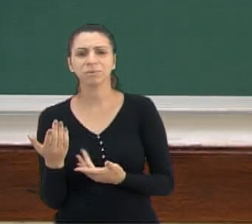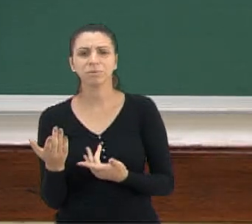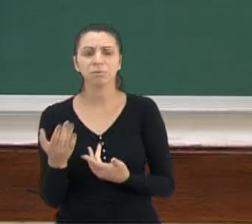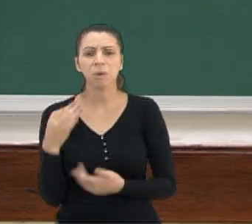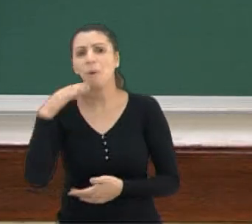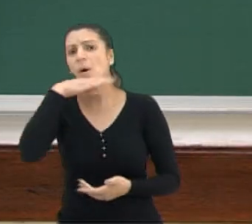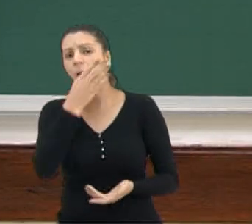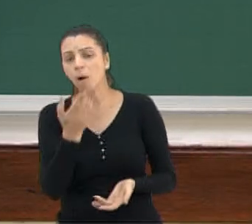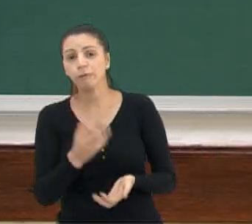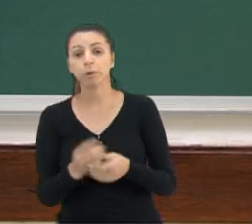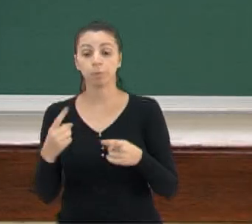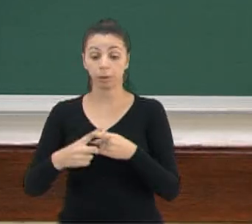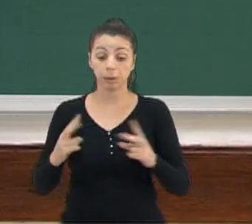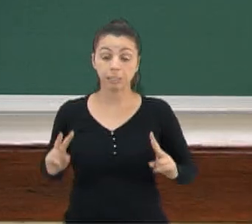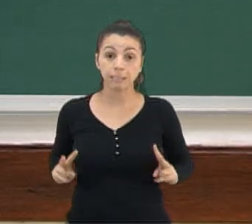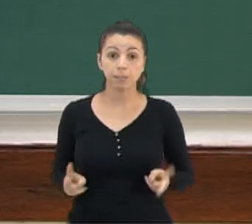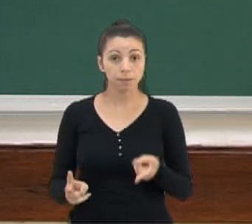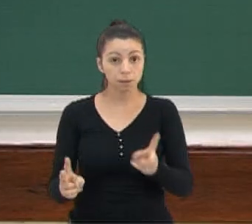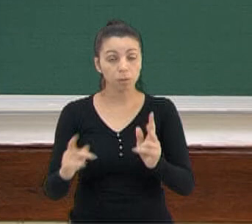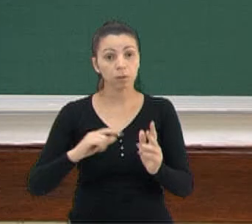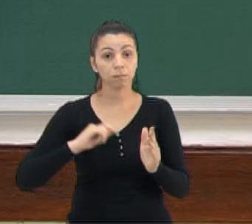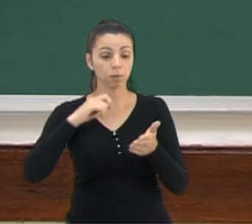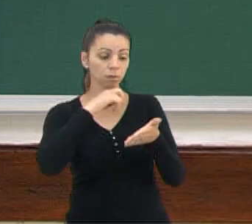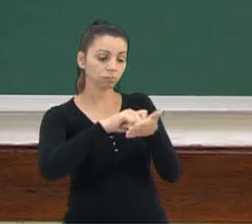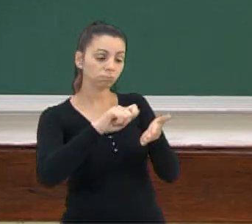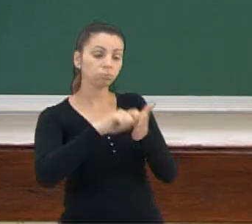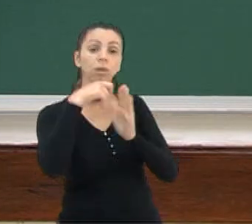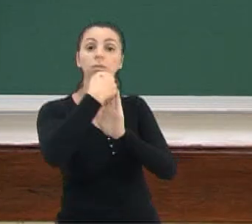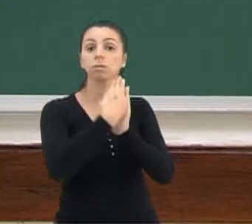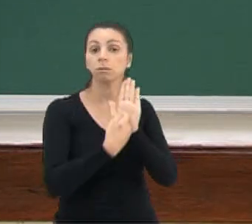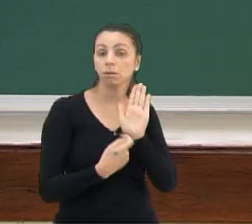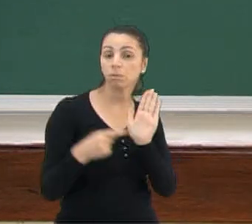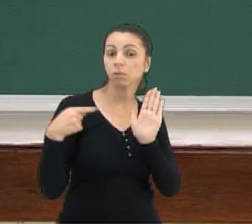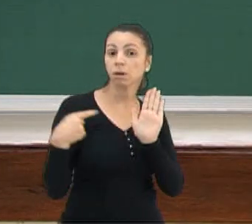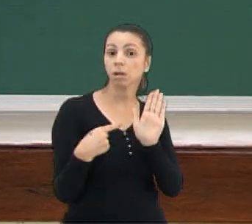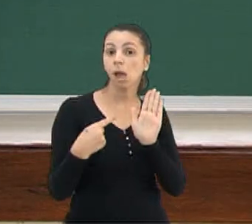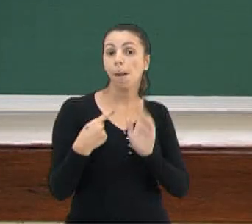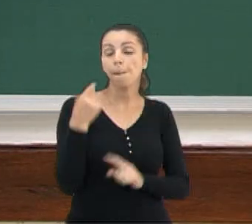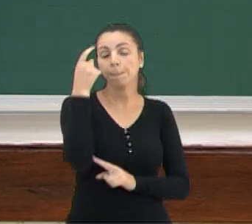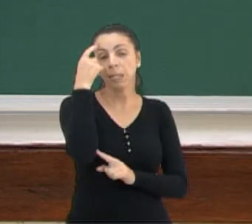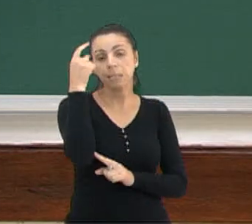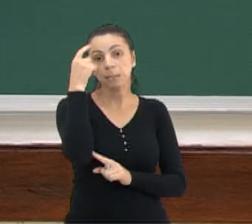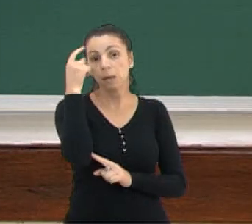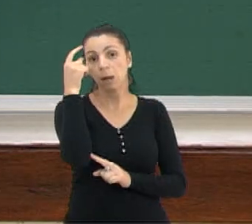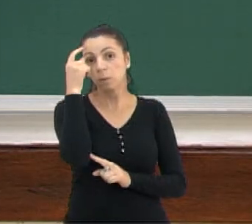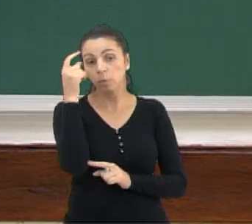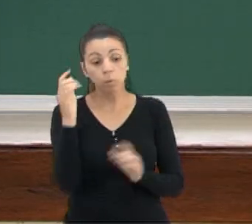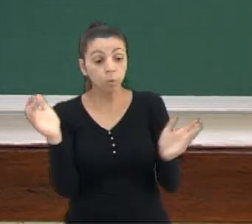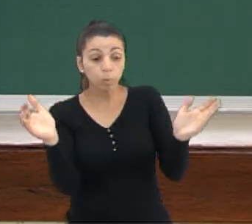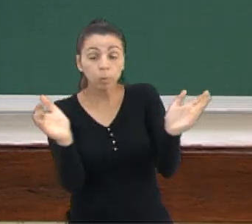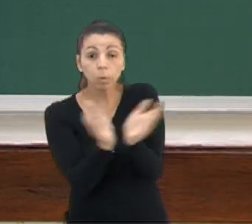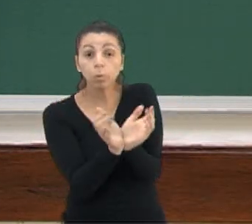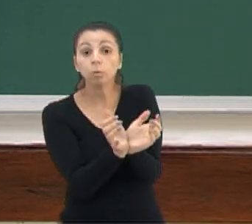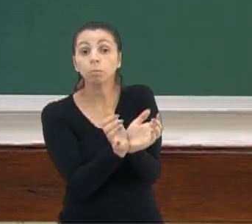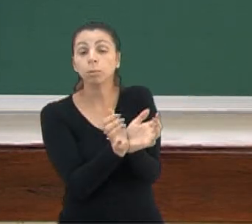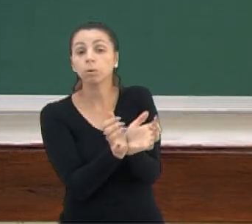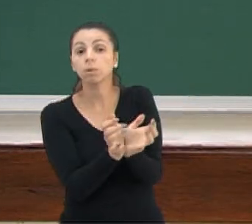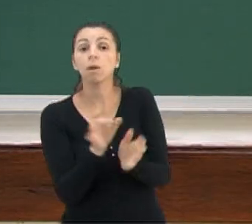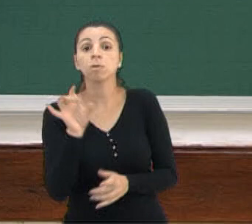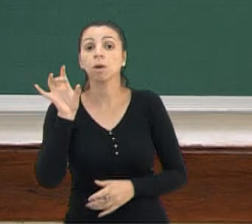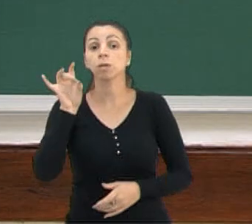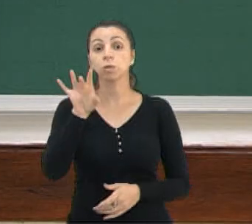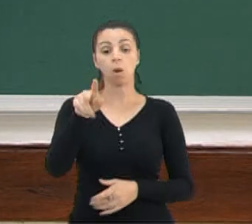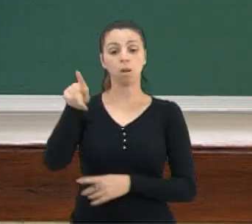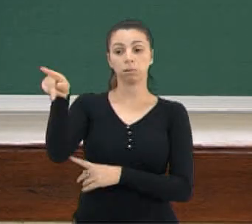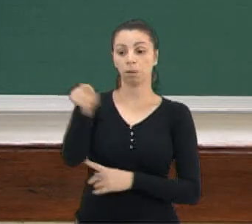Porque sempre que você vai escrever um texto, você tem que escrever pensando em alguém, né? Pensando não na